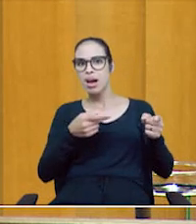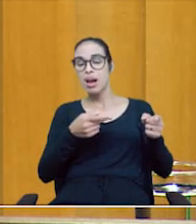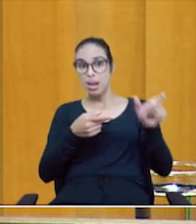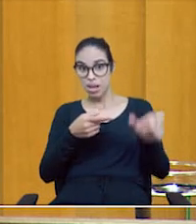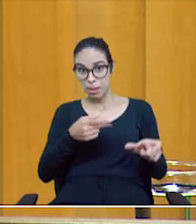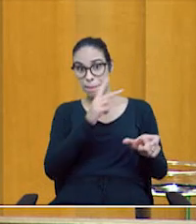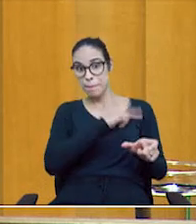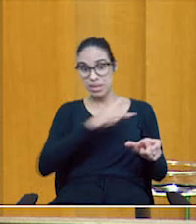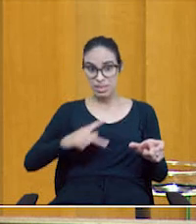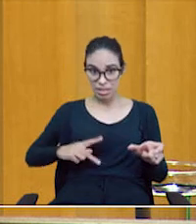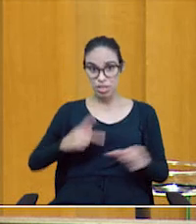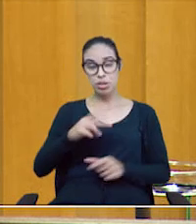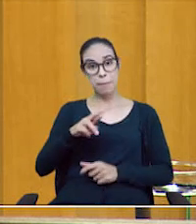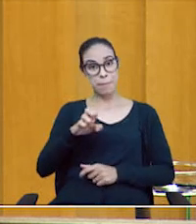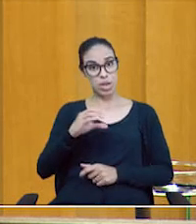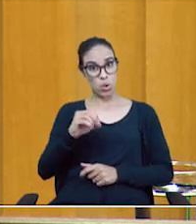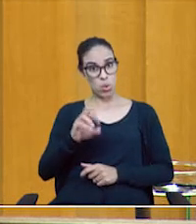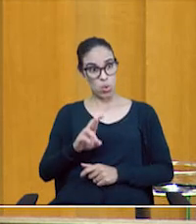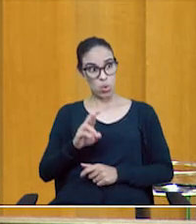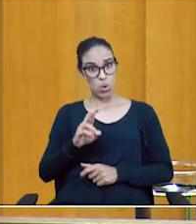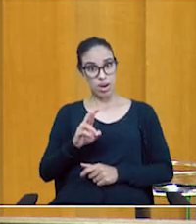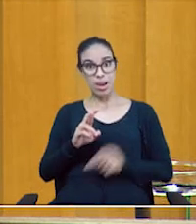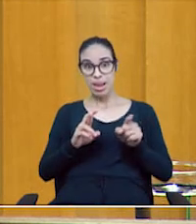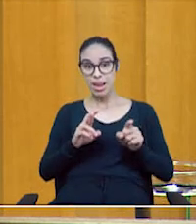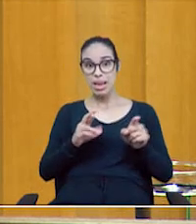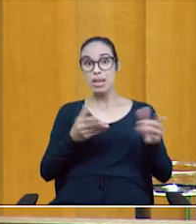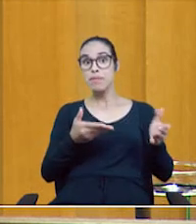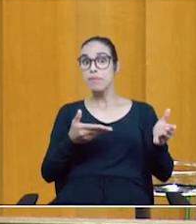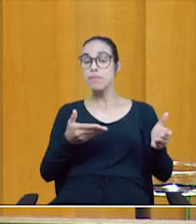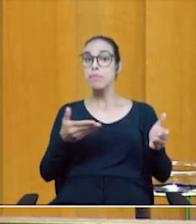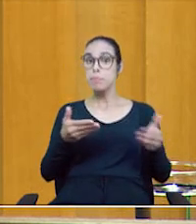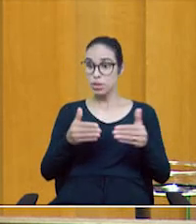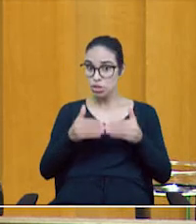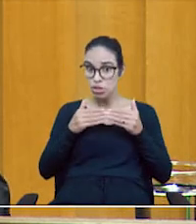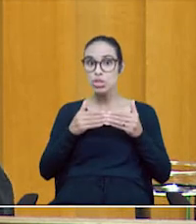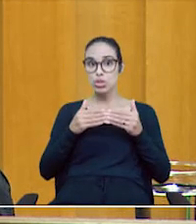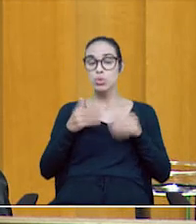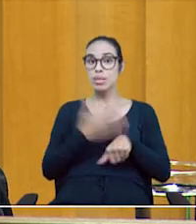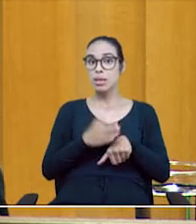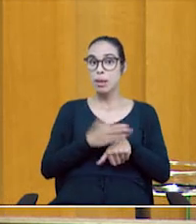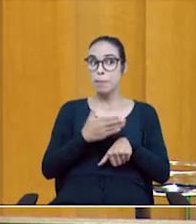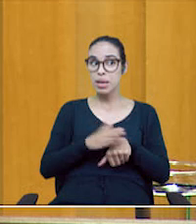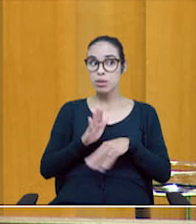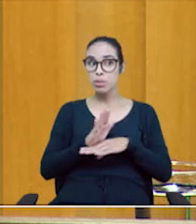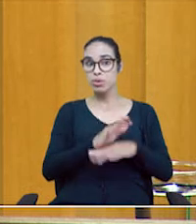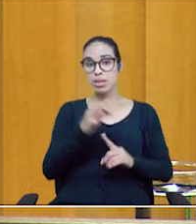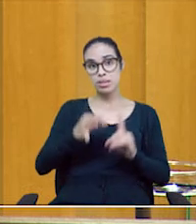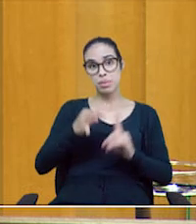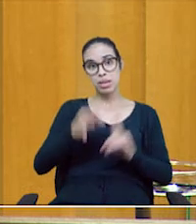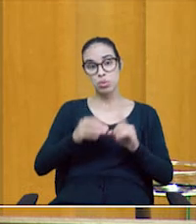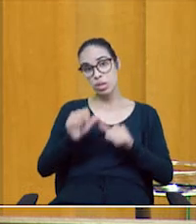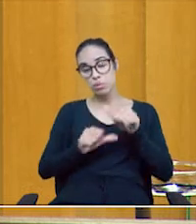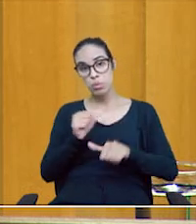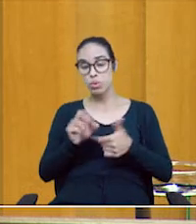Coleprecor, solicitando o auxílio da ENAMAT para preparar os desembargadores que estavam em vias de assumir ou a corregedoria ou a vice-presidência